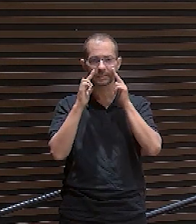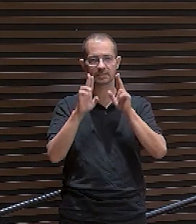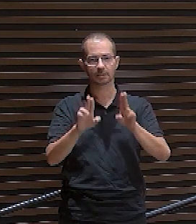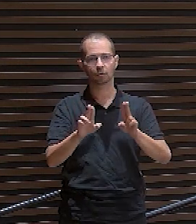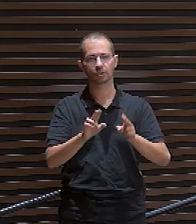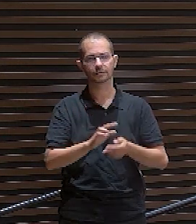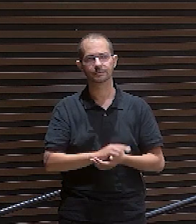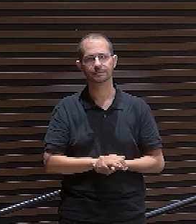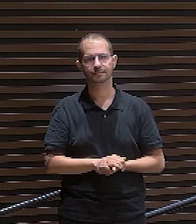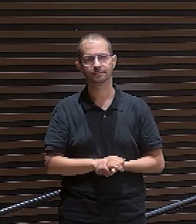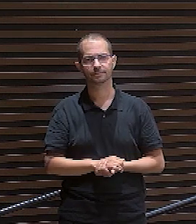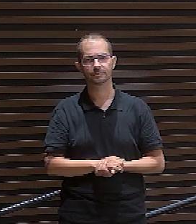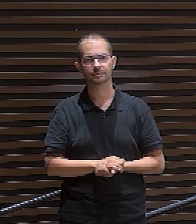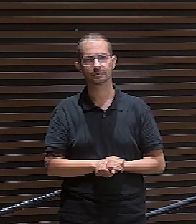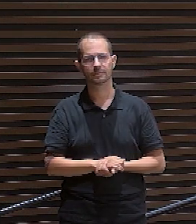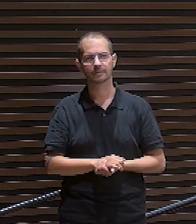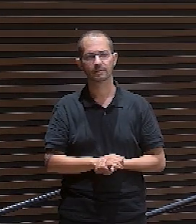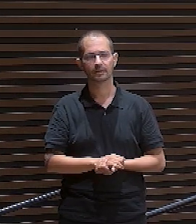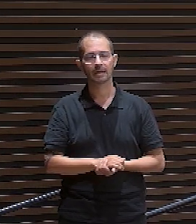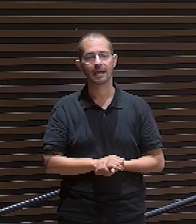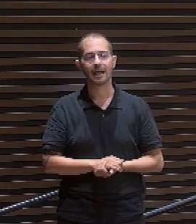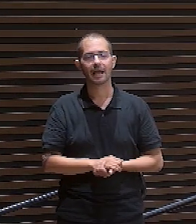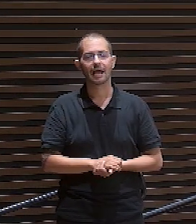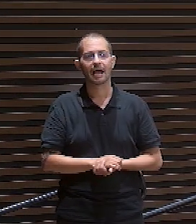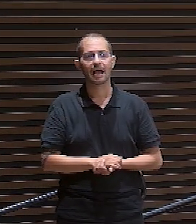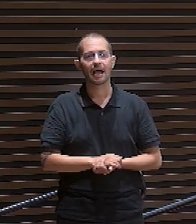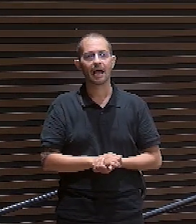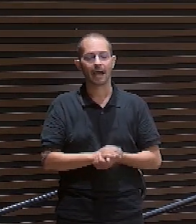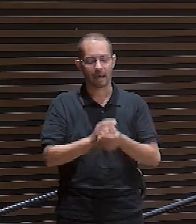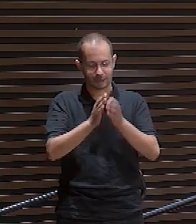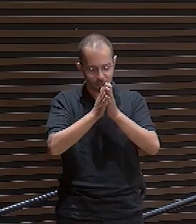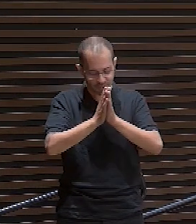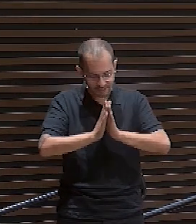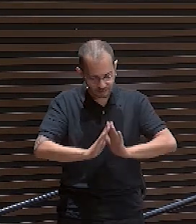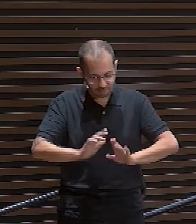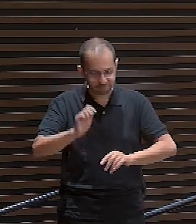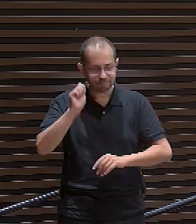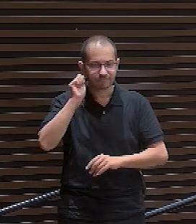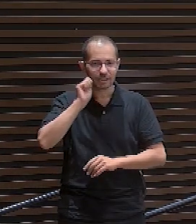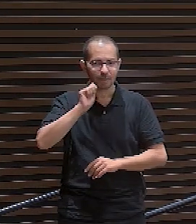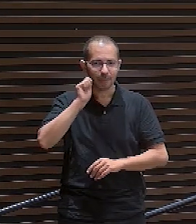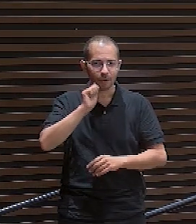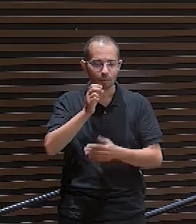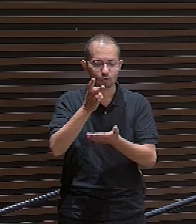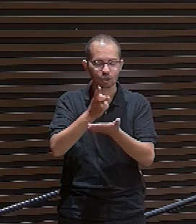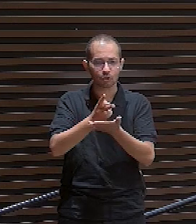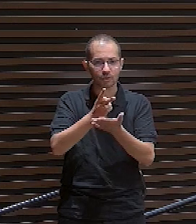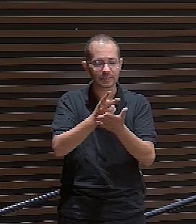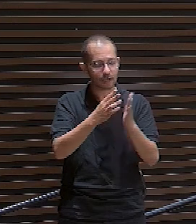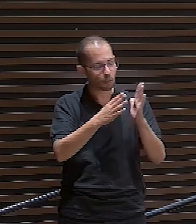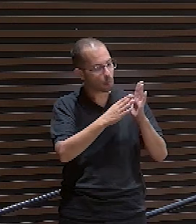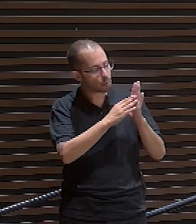A adoração de Abel continua a ser um exemplo, porque ele